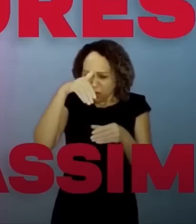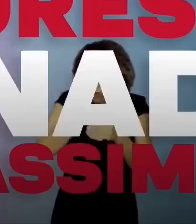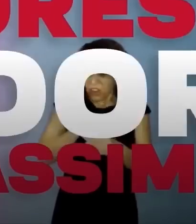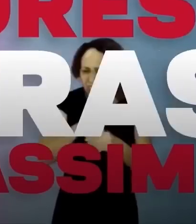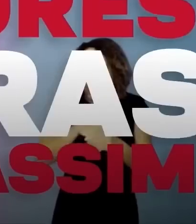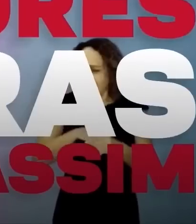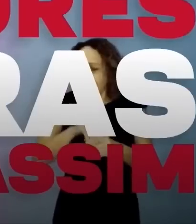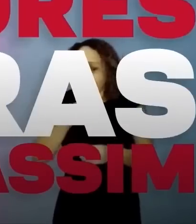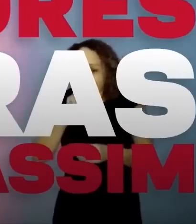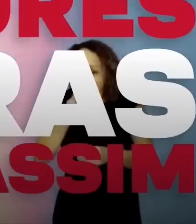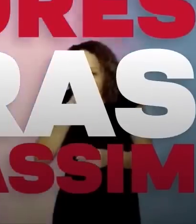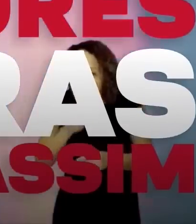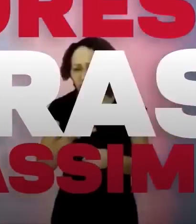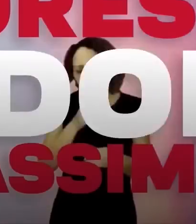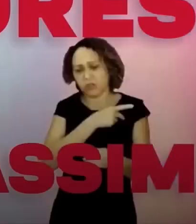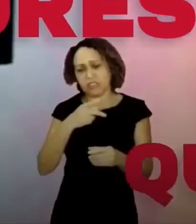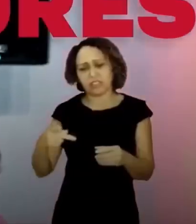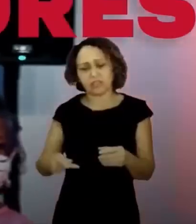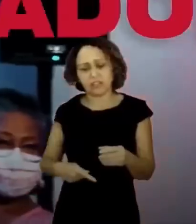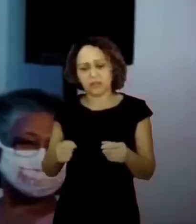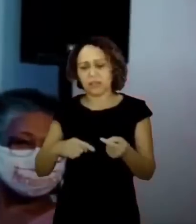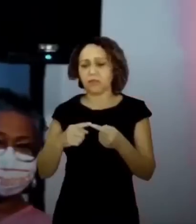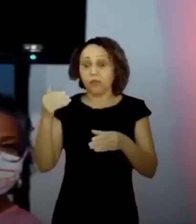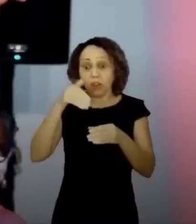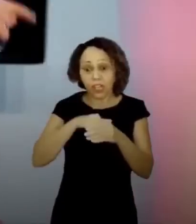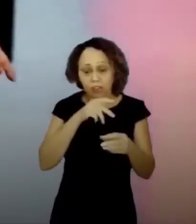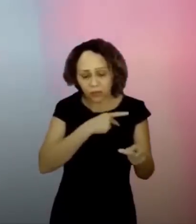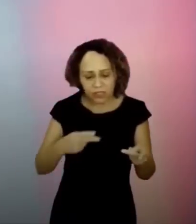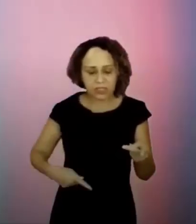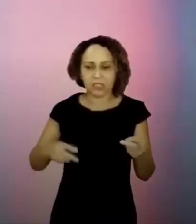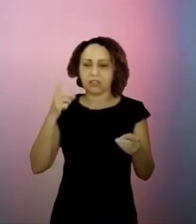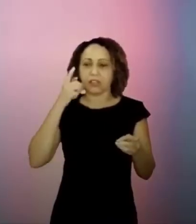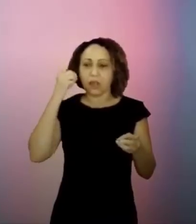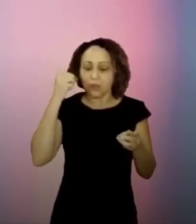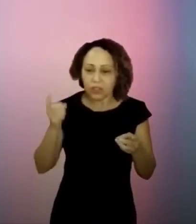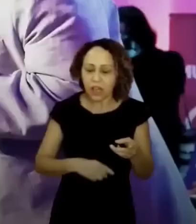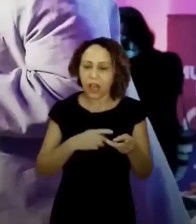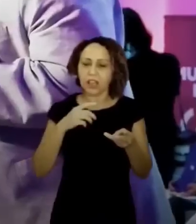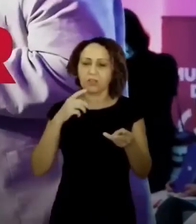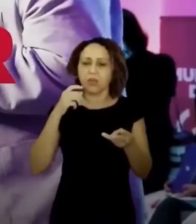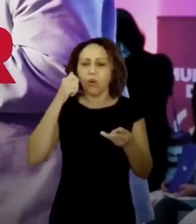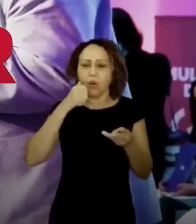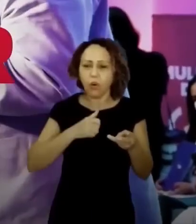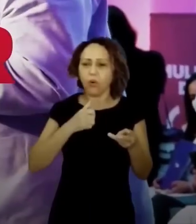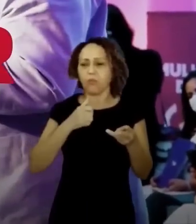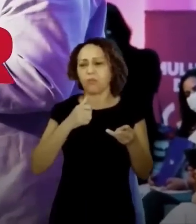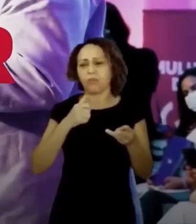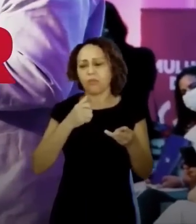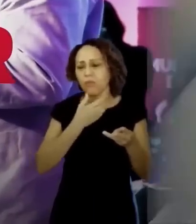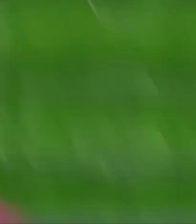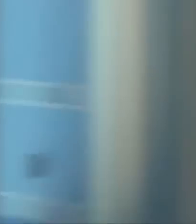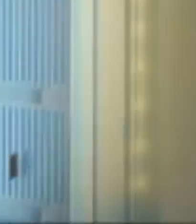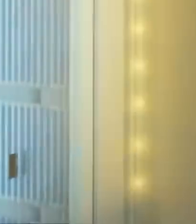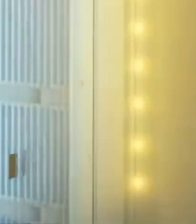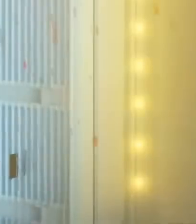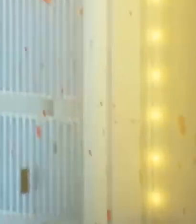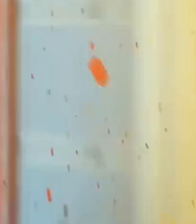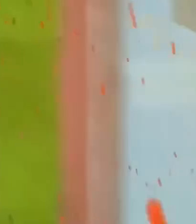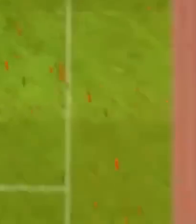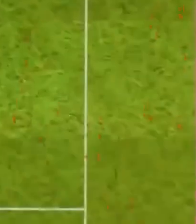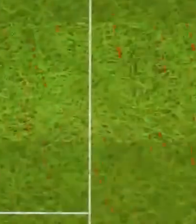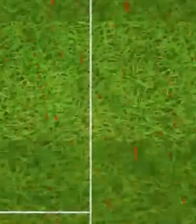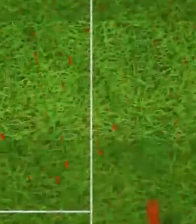para senadores e senadoras que pensam assim, para a gente construir uma maioria e fazer a mudança que a gente precisa fazer nesse país. Conheça